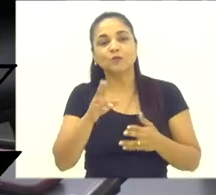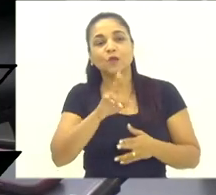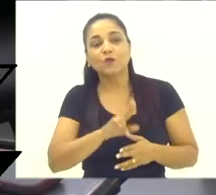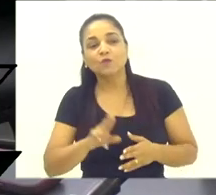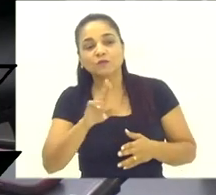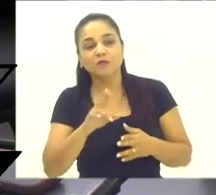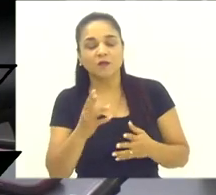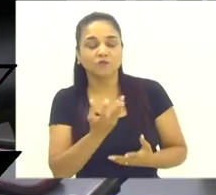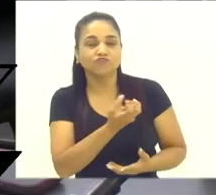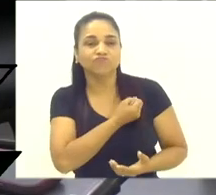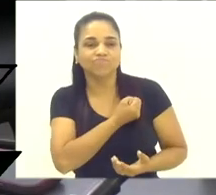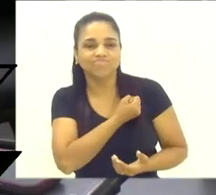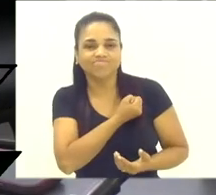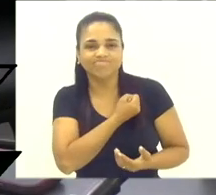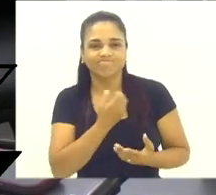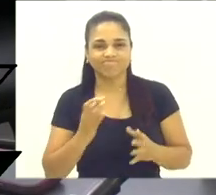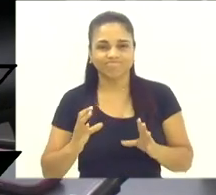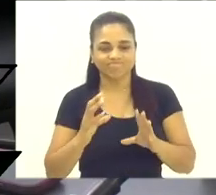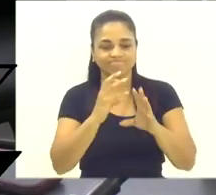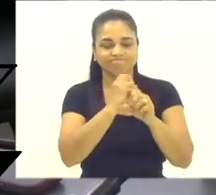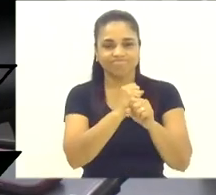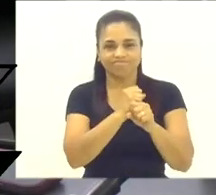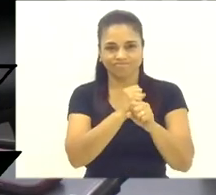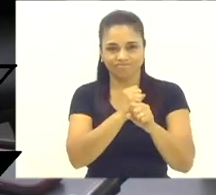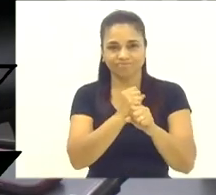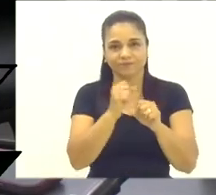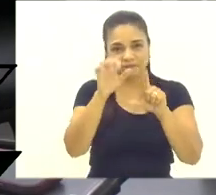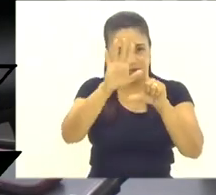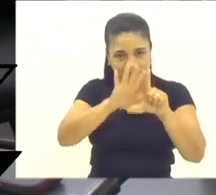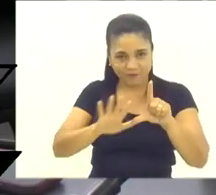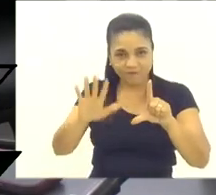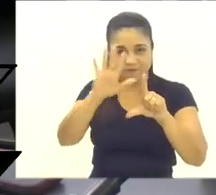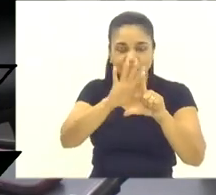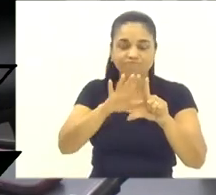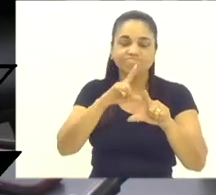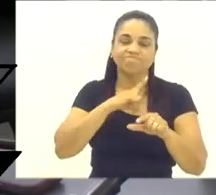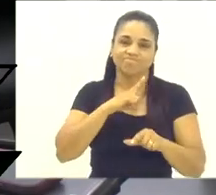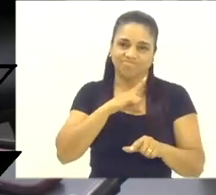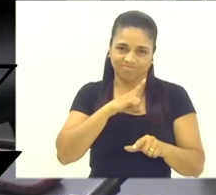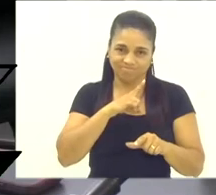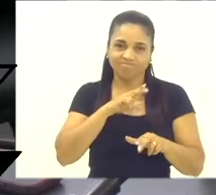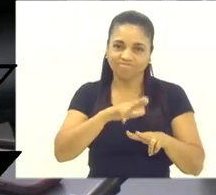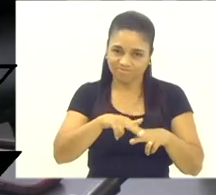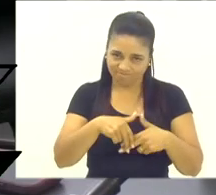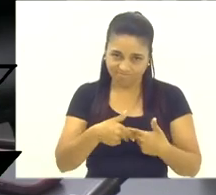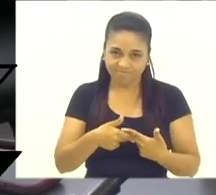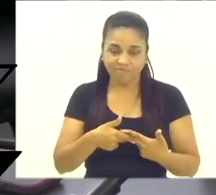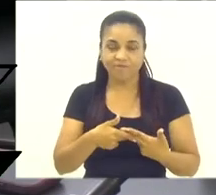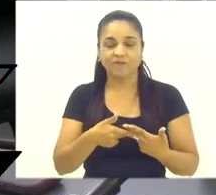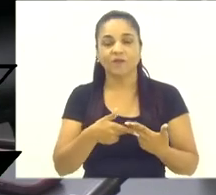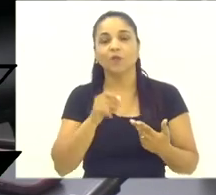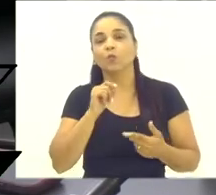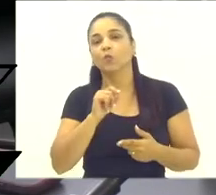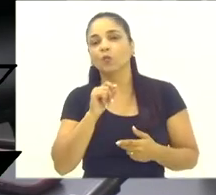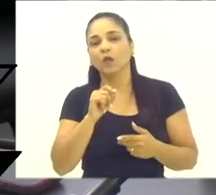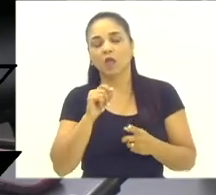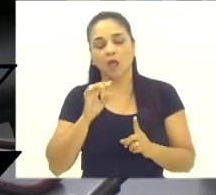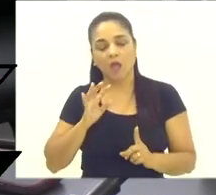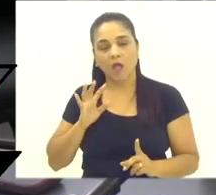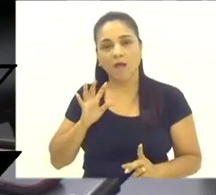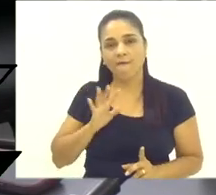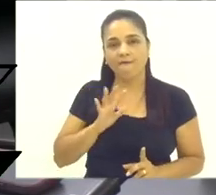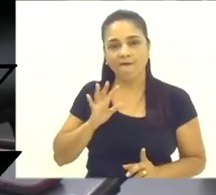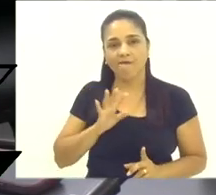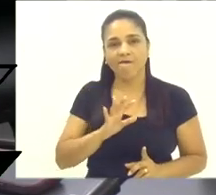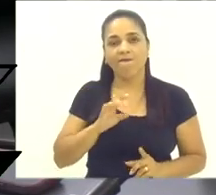algoritmos das plataformas né por isso que tem uma questão que a gente também coloca muito que é um pouco da pressão